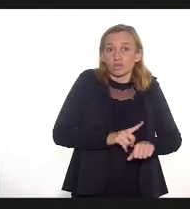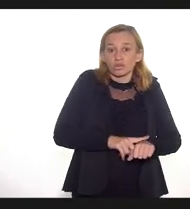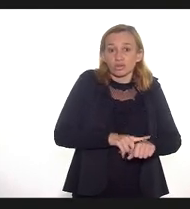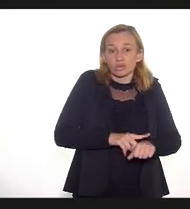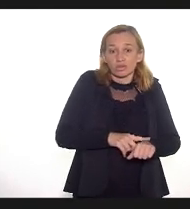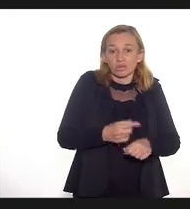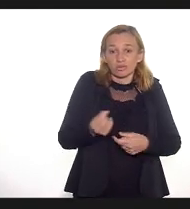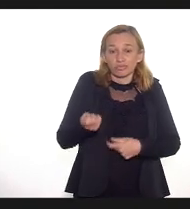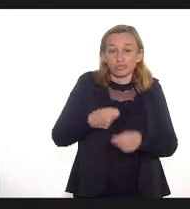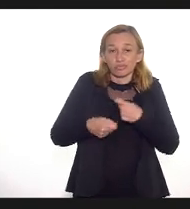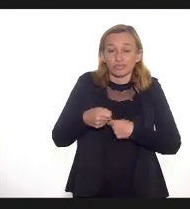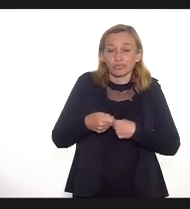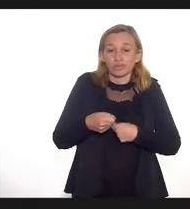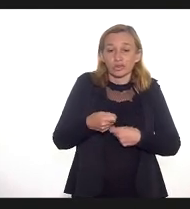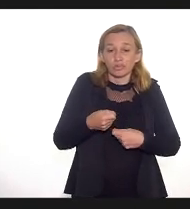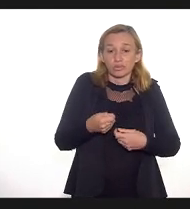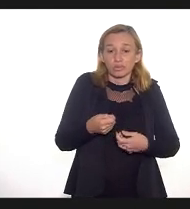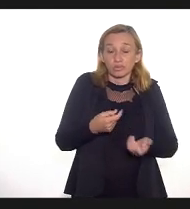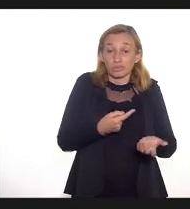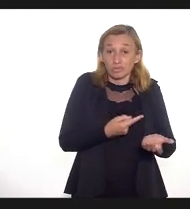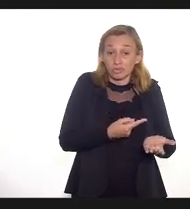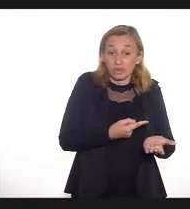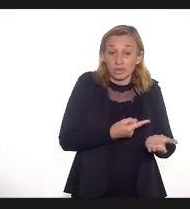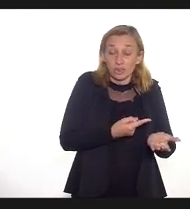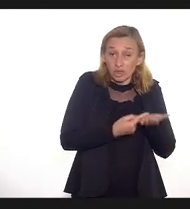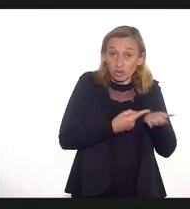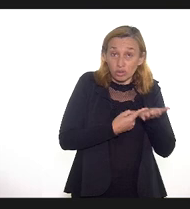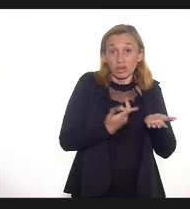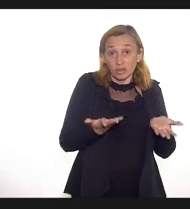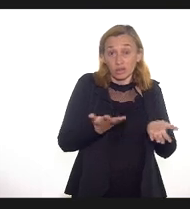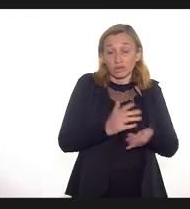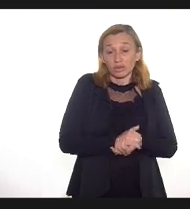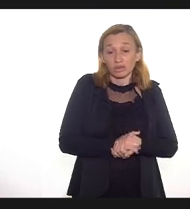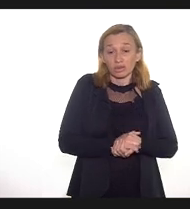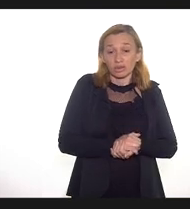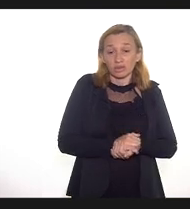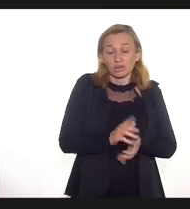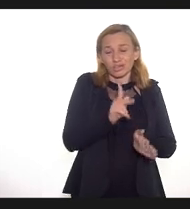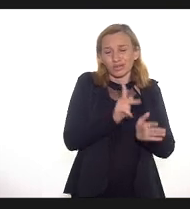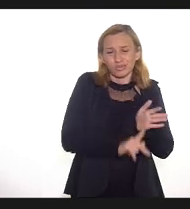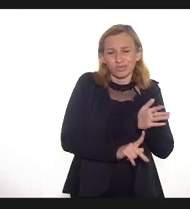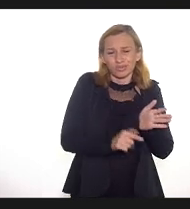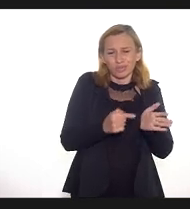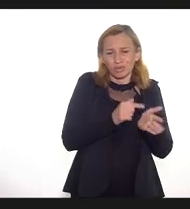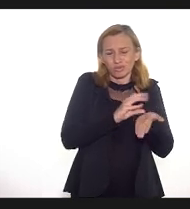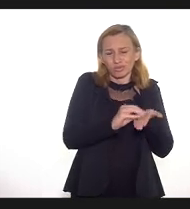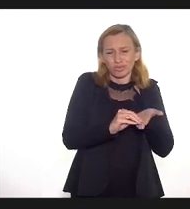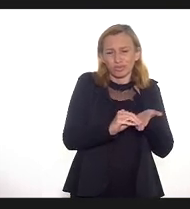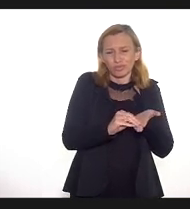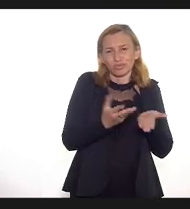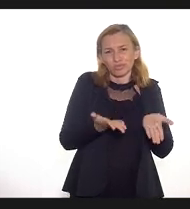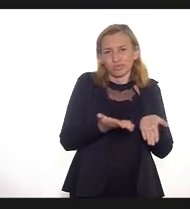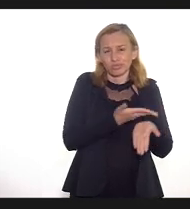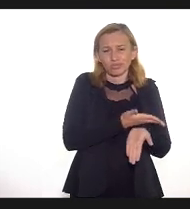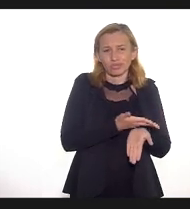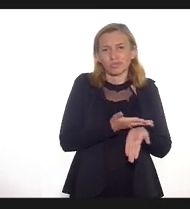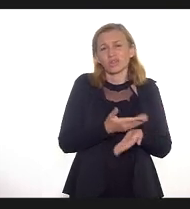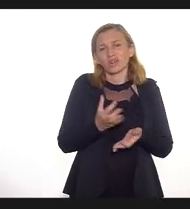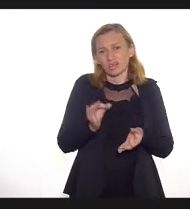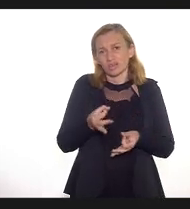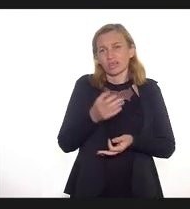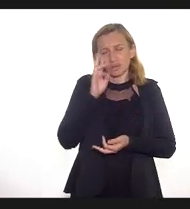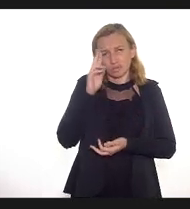recuperação econômica do Rio, e nos impõe à pauta projetos como esse. Óbvio, senhor